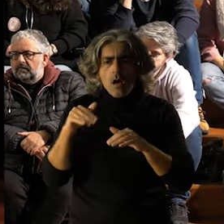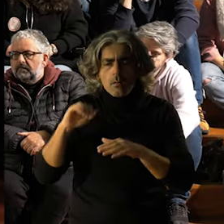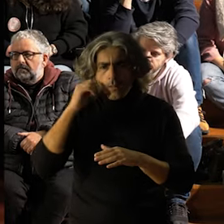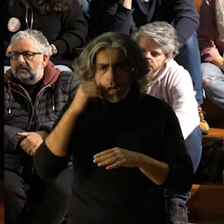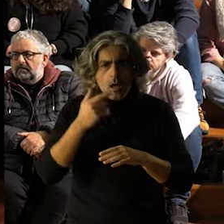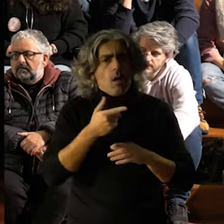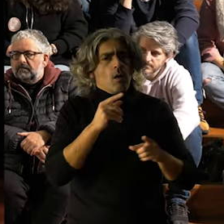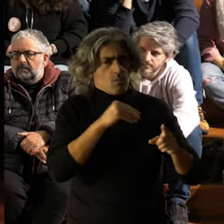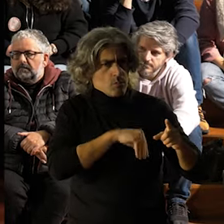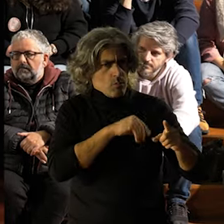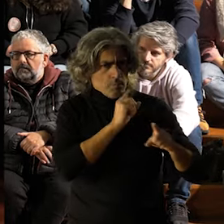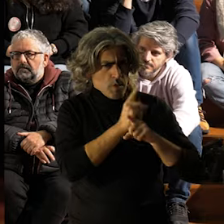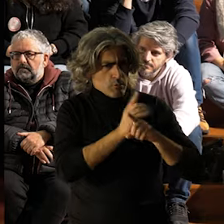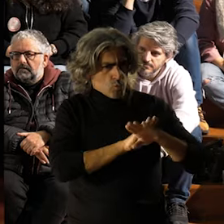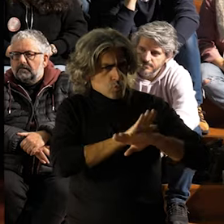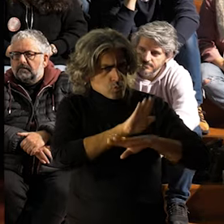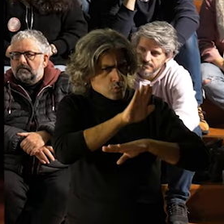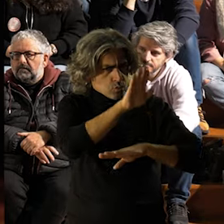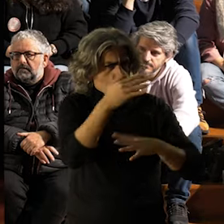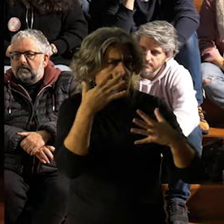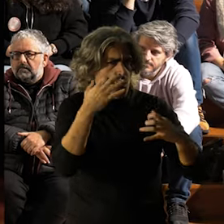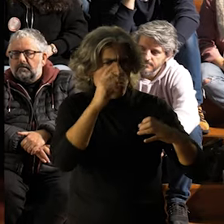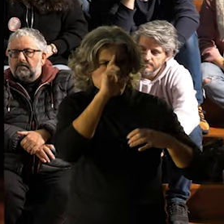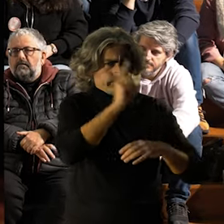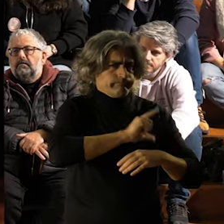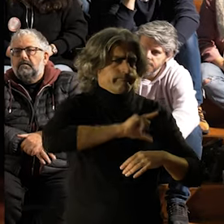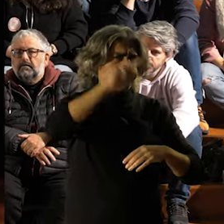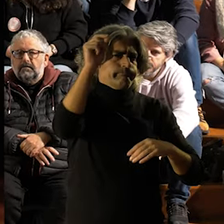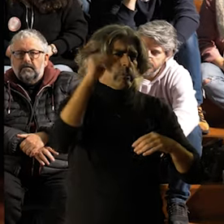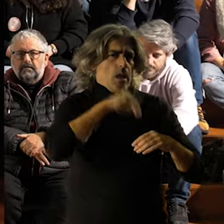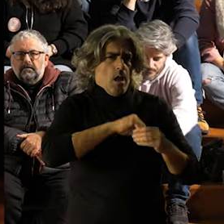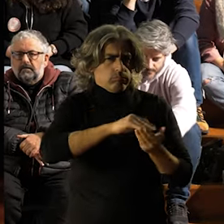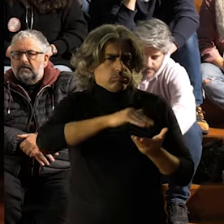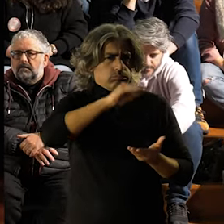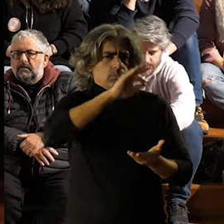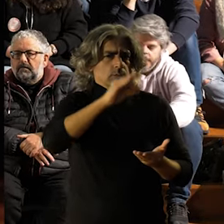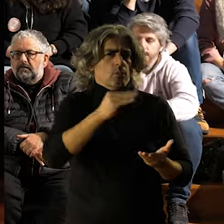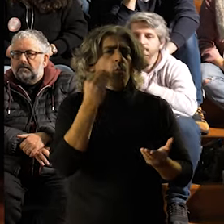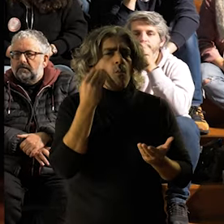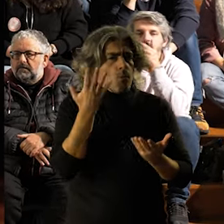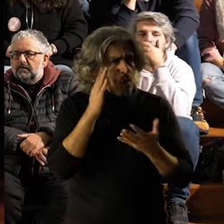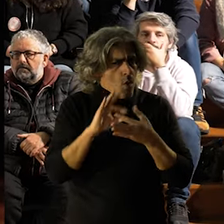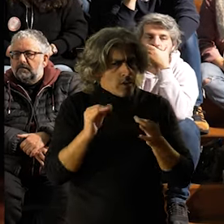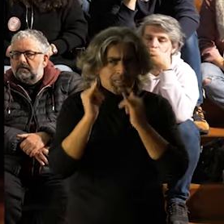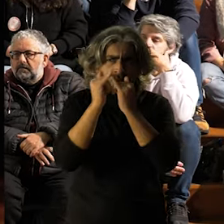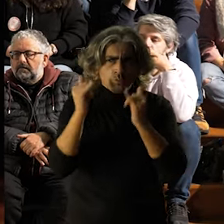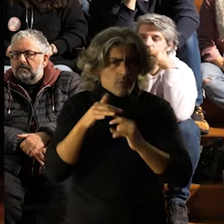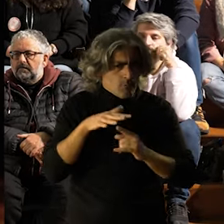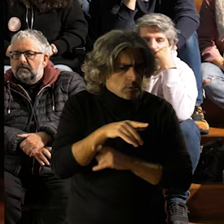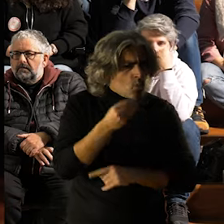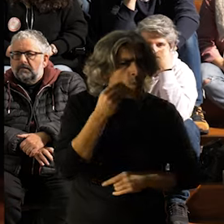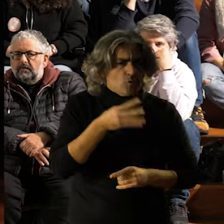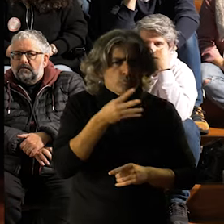a subir, miseravelmente a subir, estratosfericamente a subir. Claro que não, não há nenhuma conjuntura internacional que